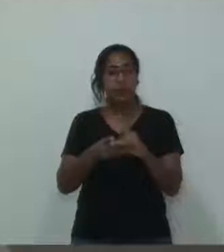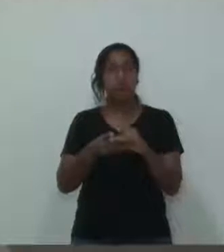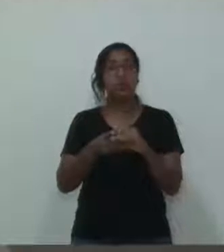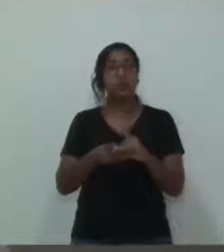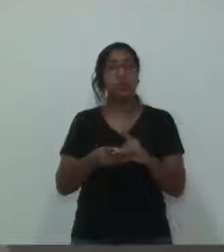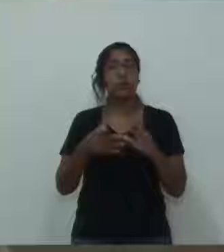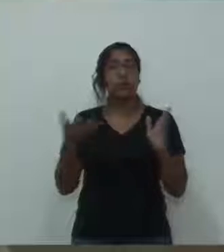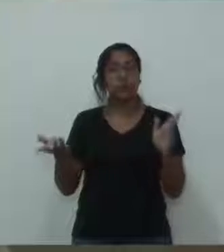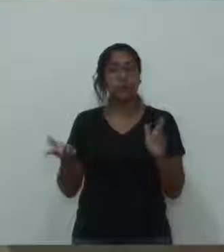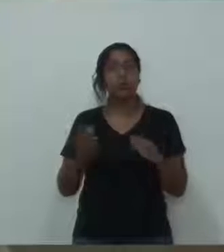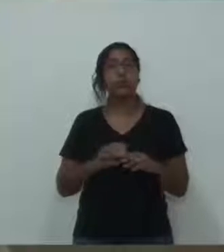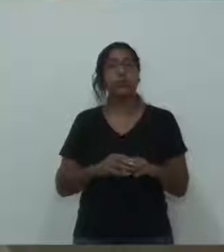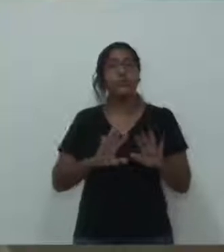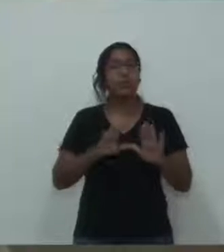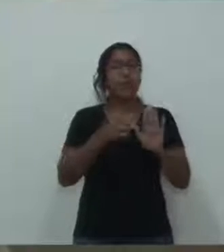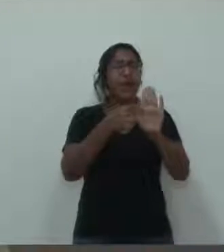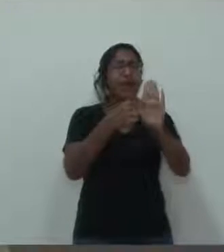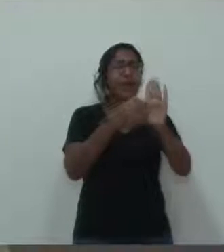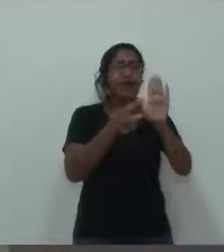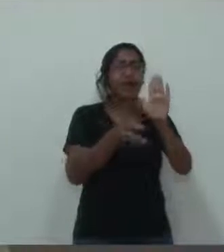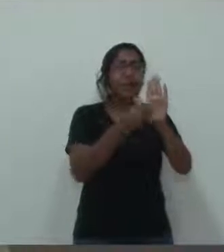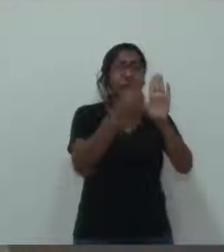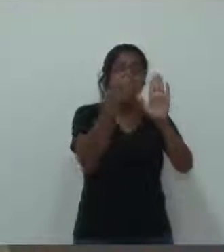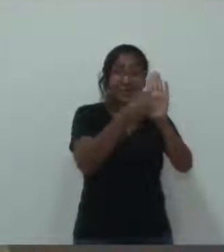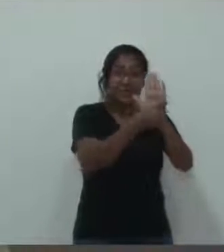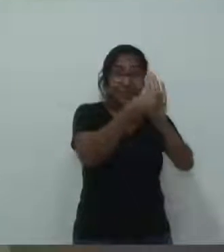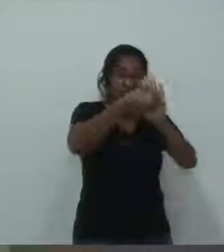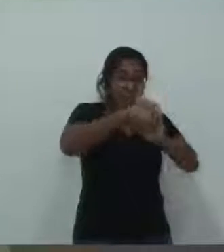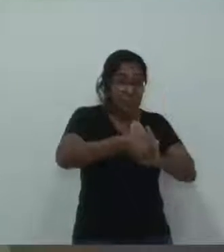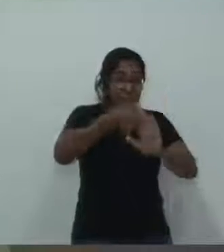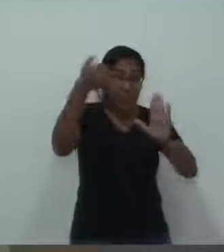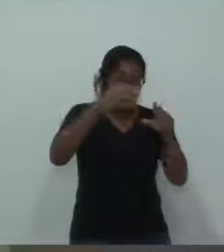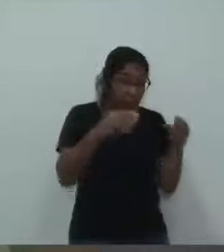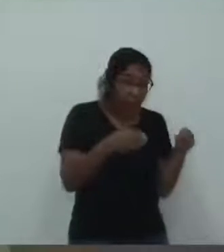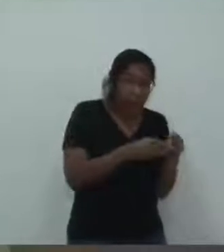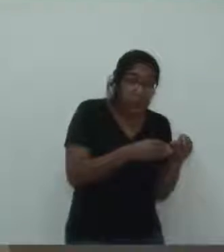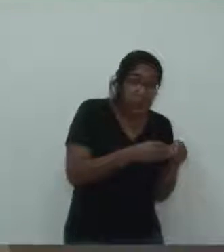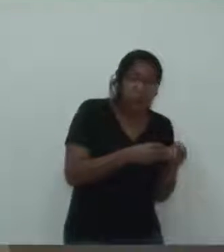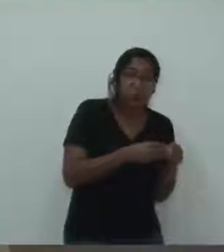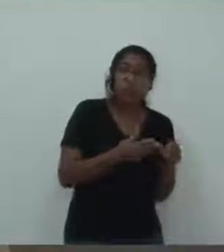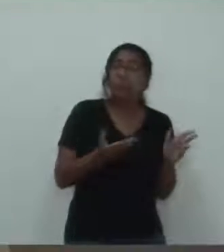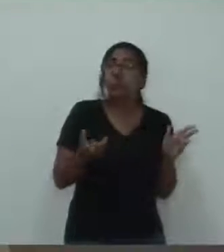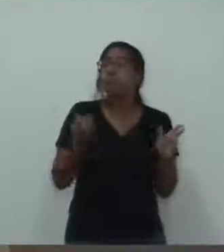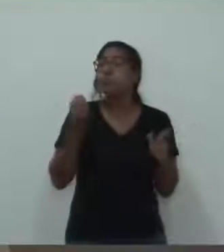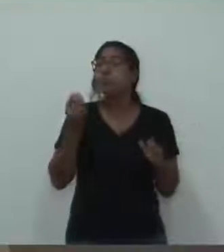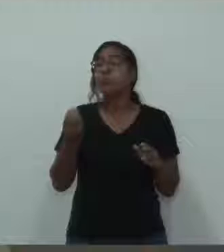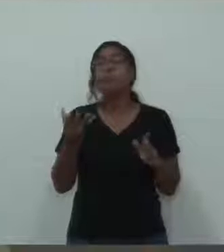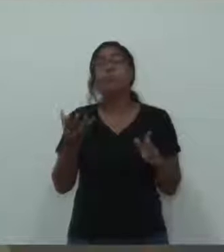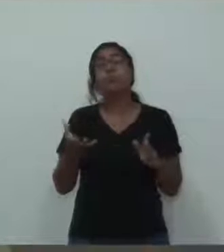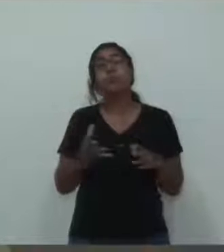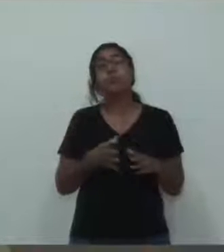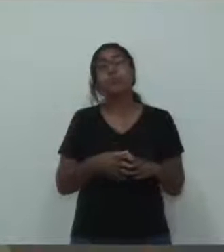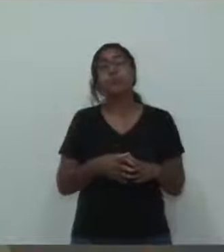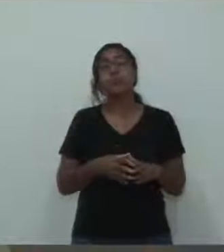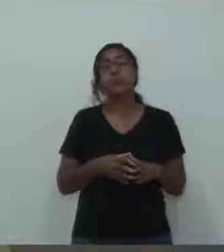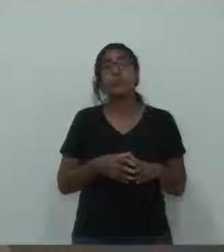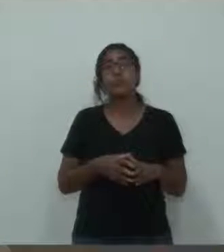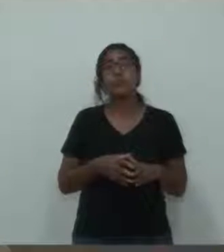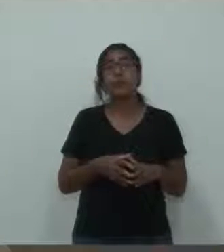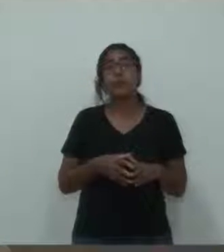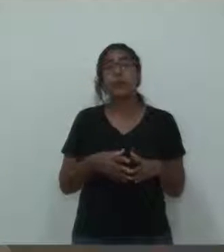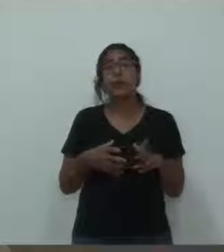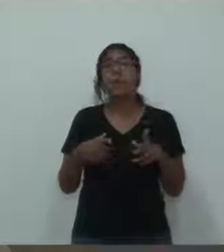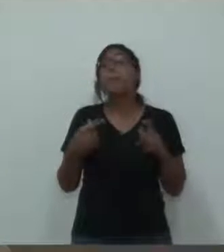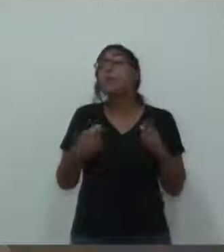a criação dessa comissão. Senhores, a gente está falando aqui e dá uma maior possibilidade da comunidade, da sociedade estar participando,